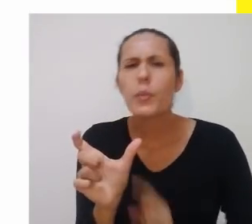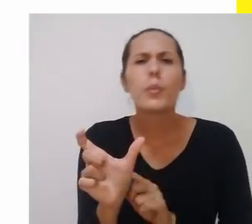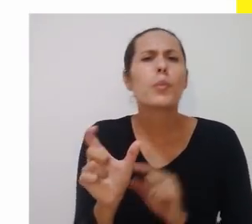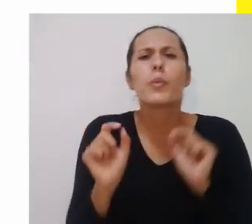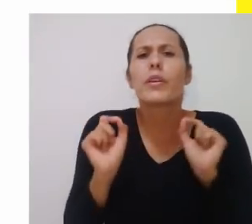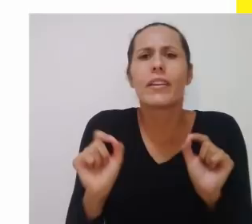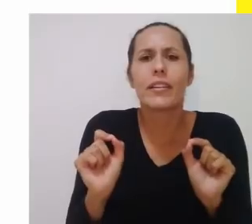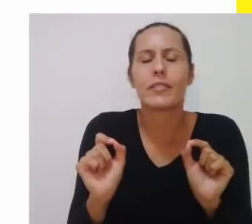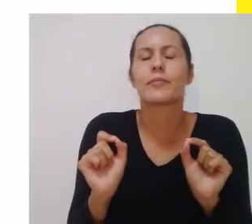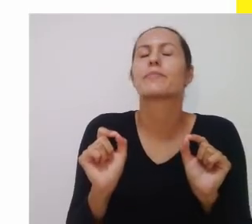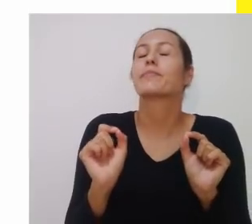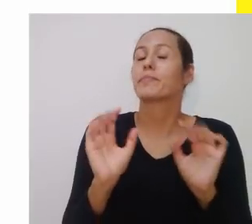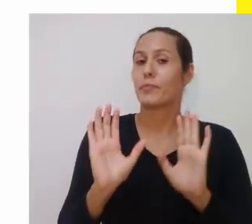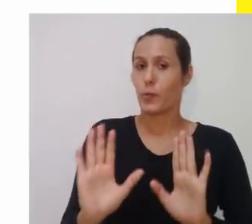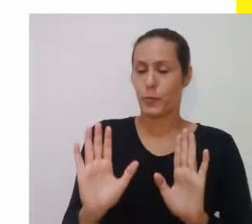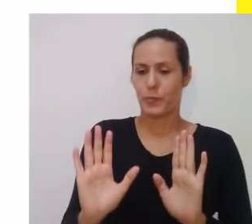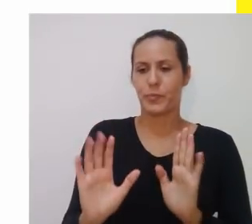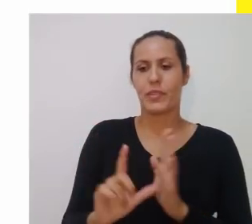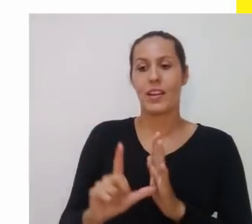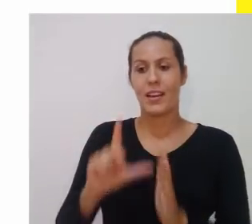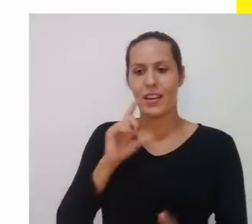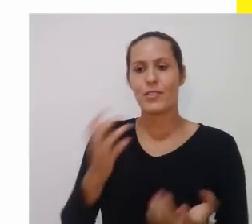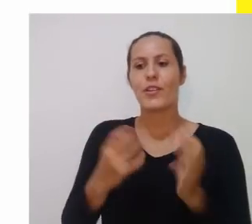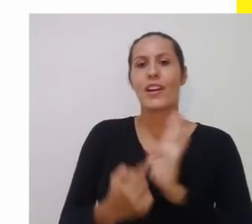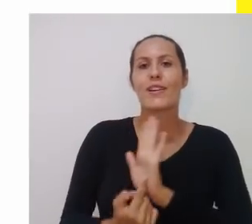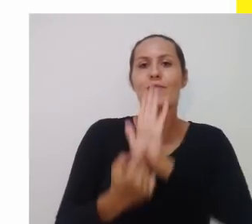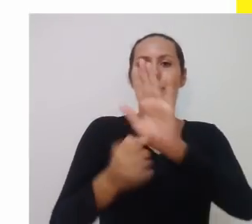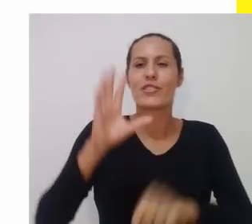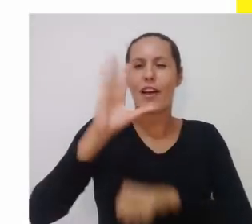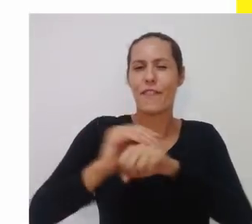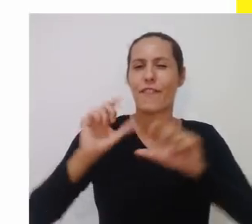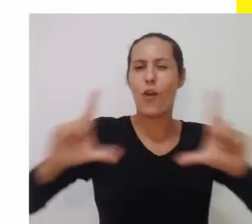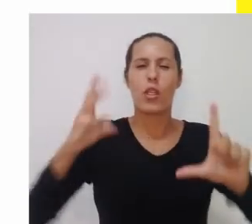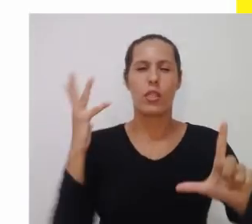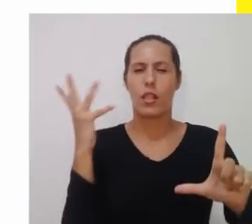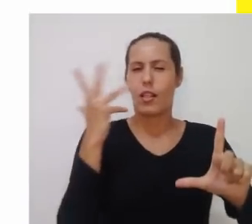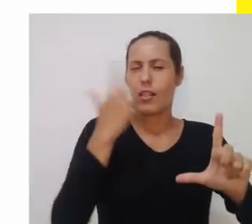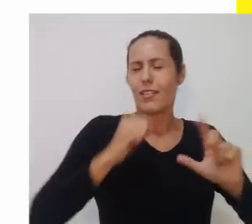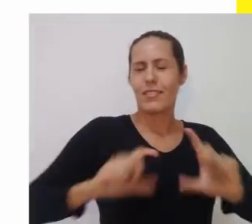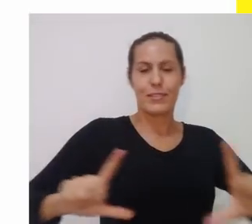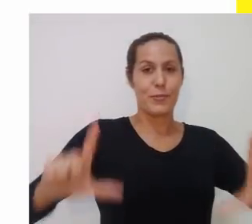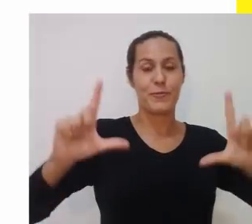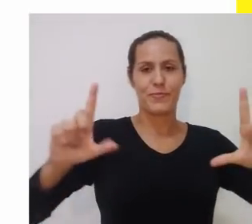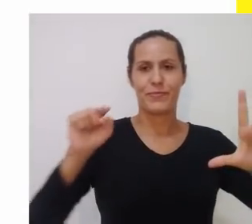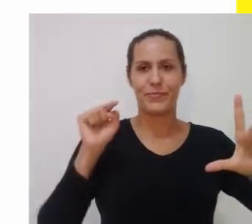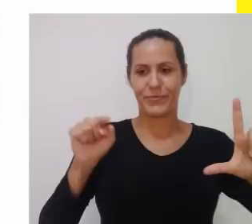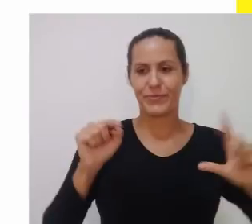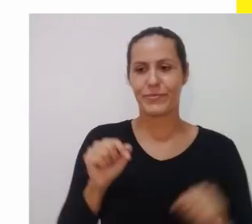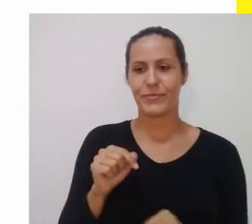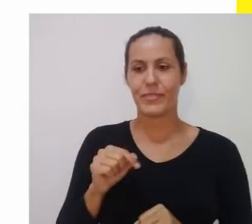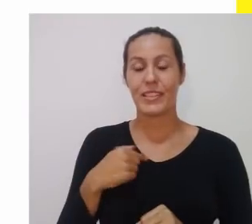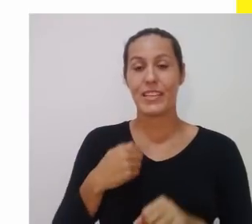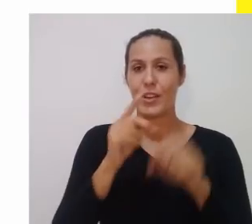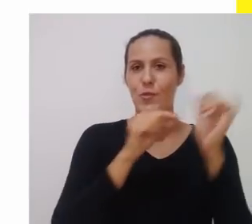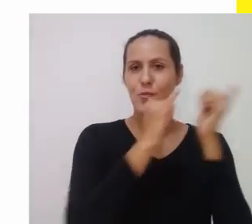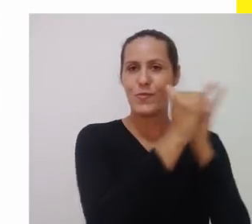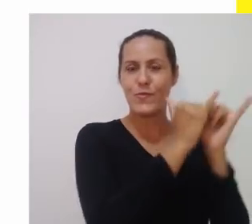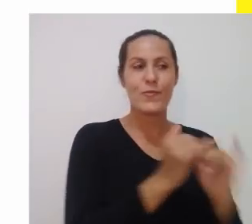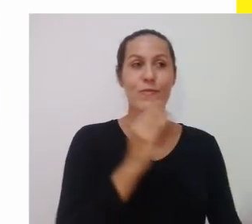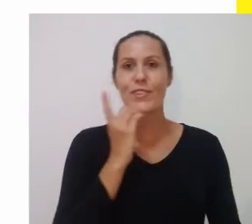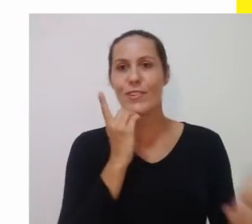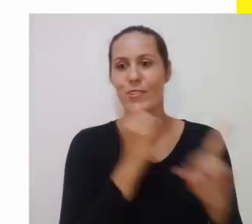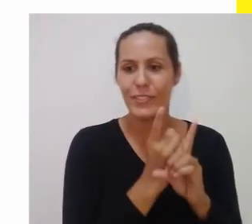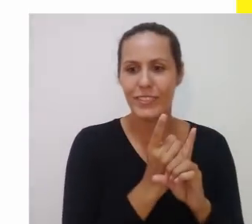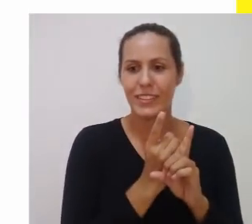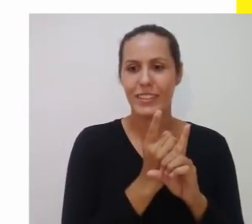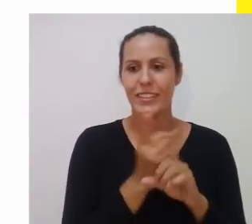repente. E por que se chama repente? Vamos lá, vamos mergulhar no repente. Antes eu quero mostrar essa belíssima foto para vocês.